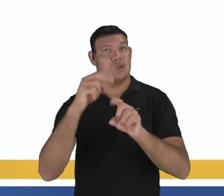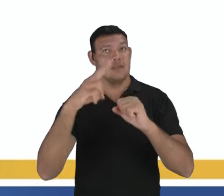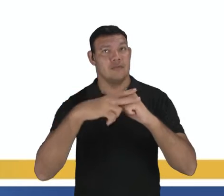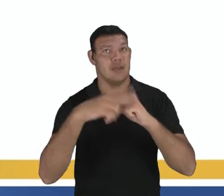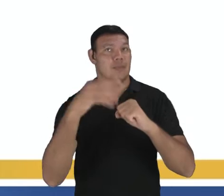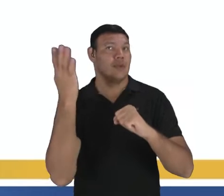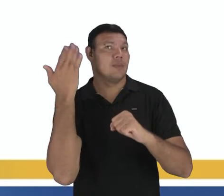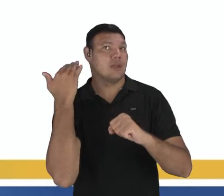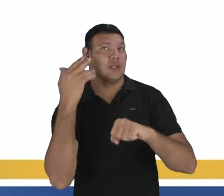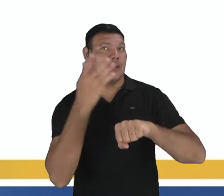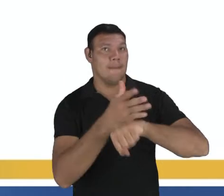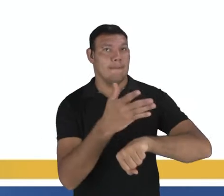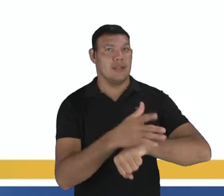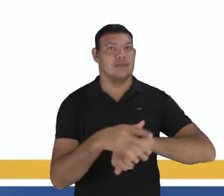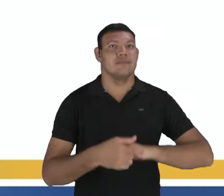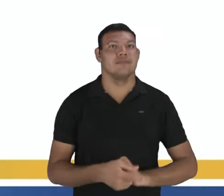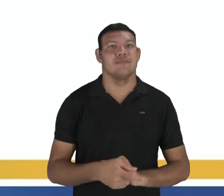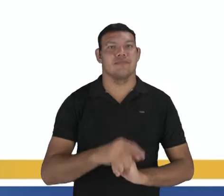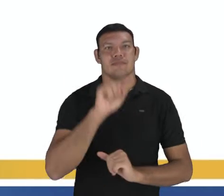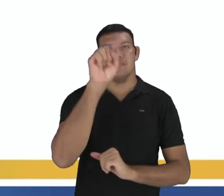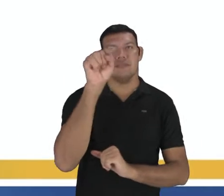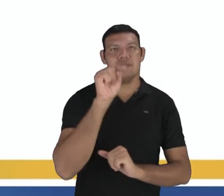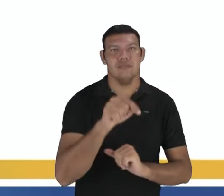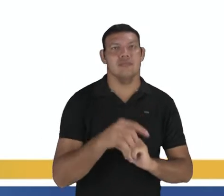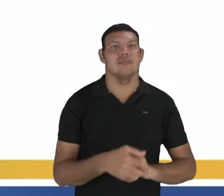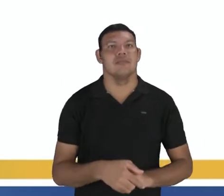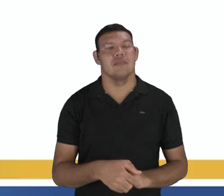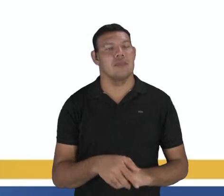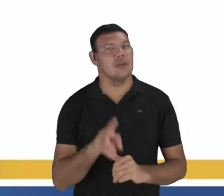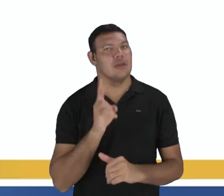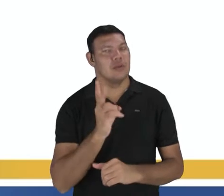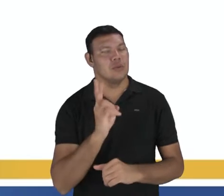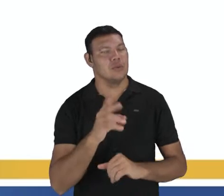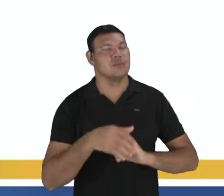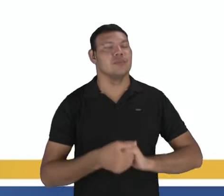antes do sujeito, right?